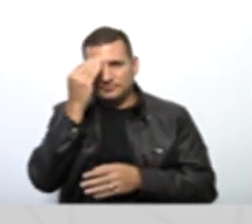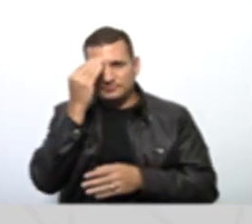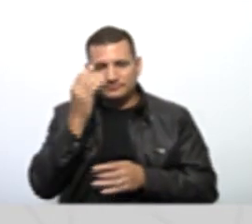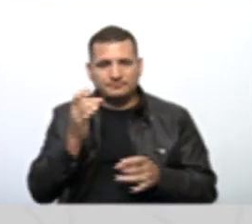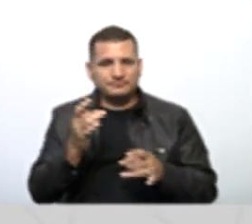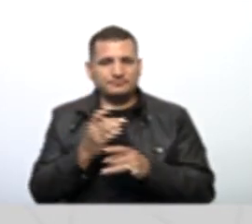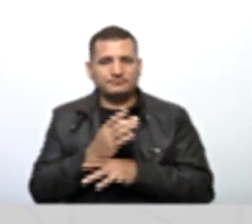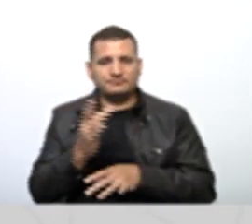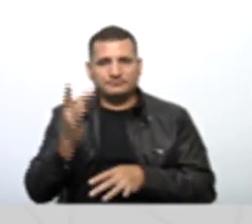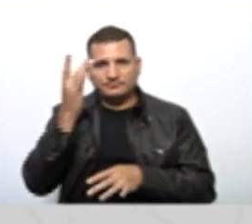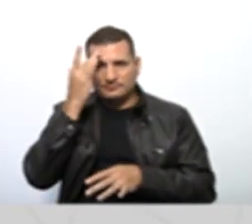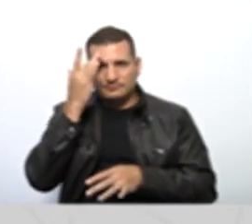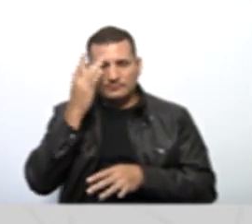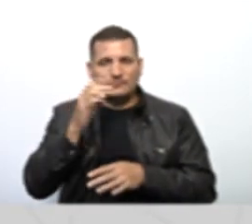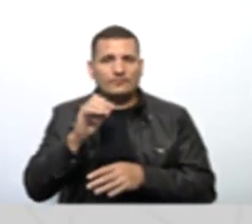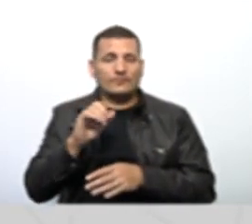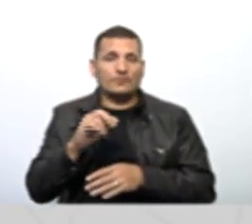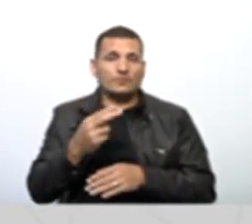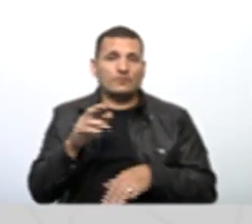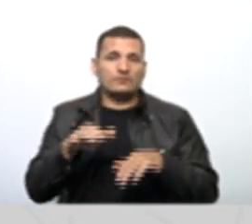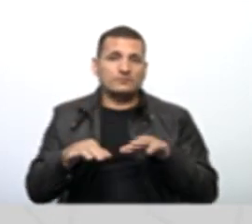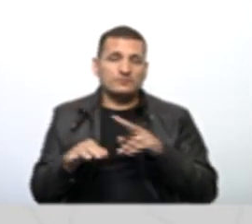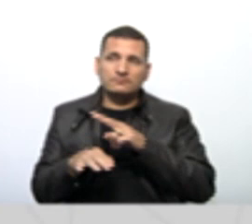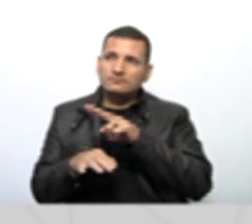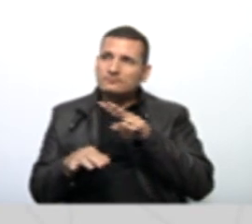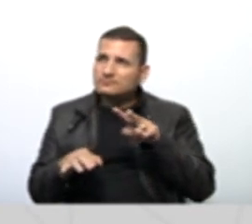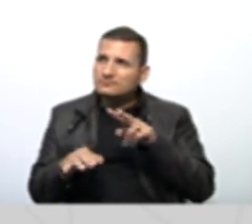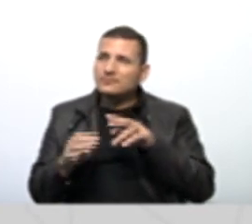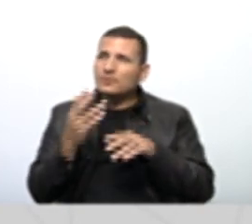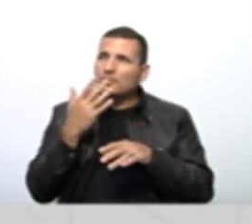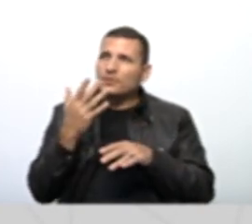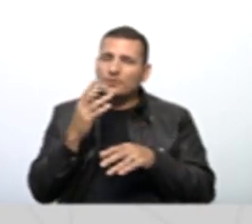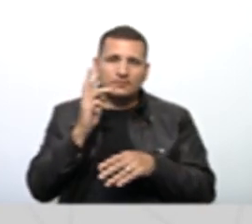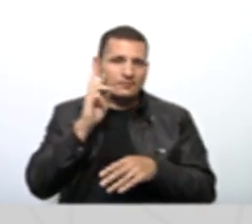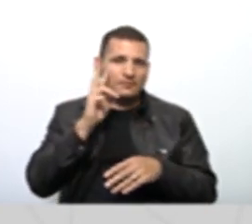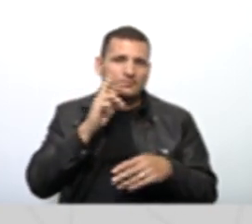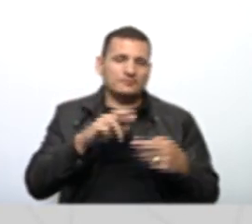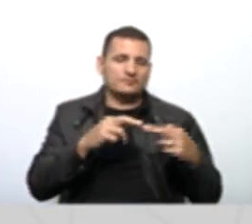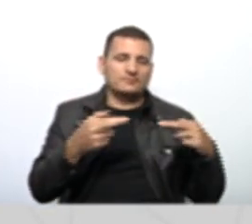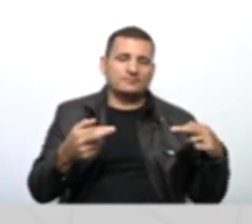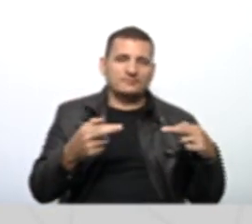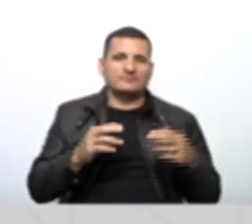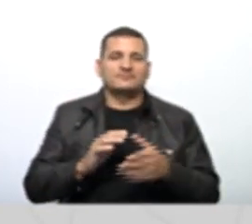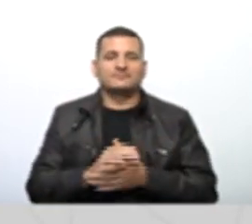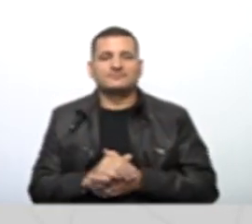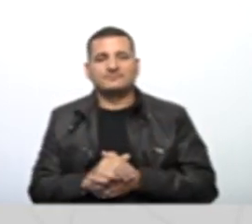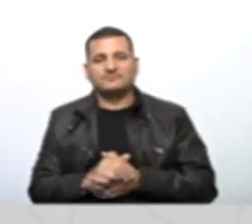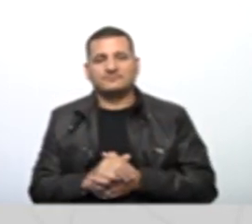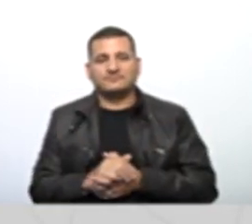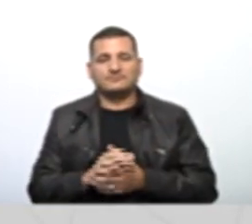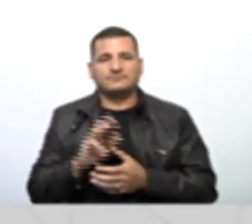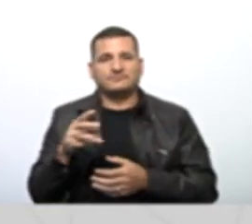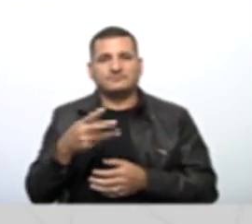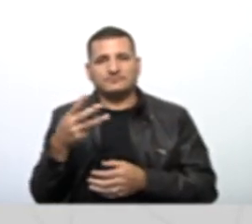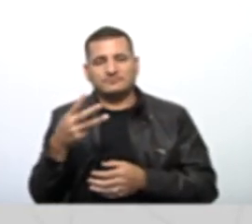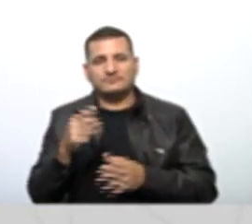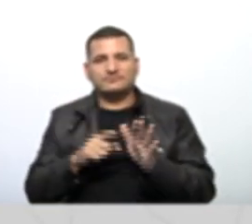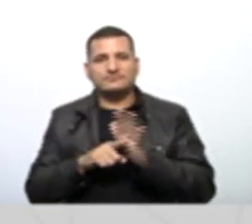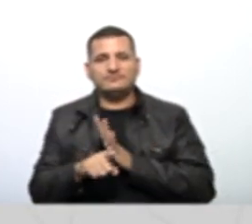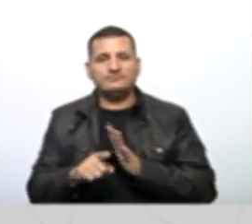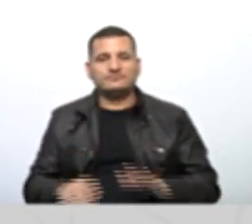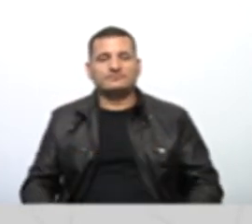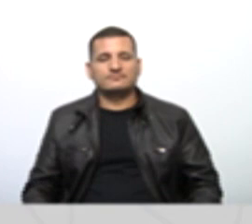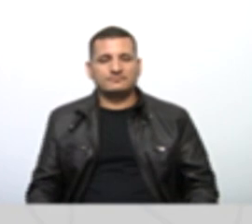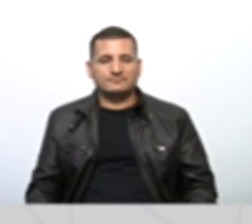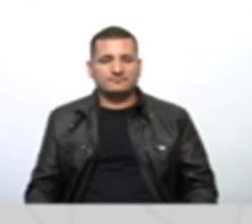na rua você começa a ver as cores lembra do carro e não esqueça então questão 3 economia mundial também